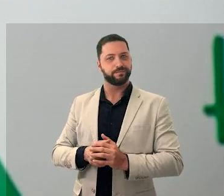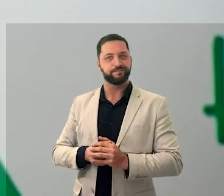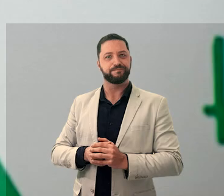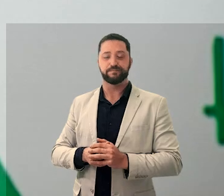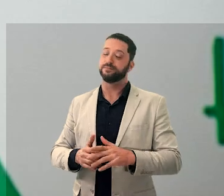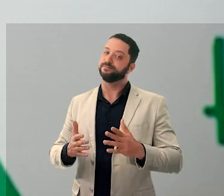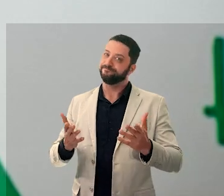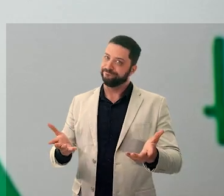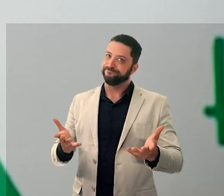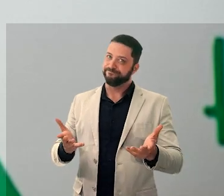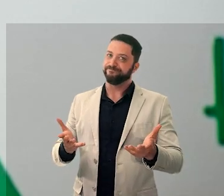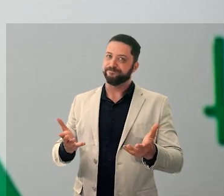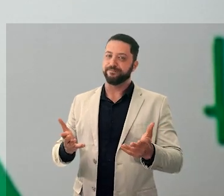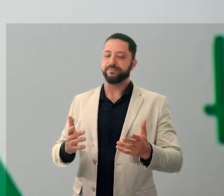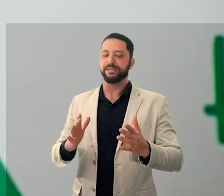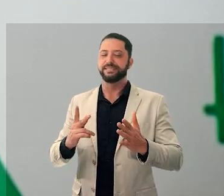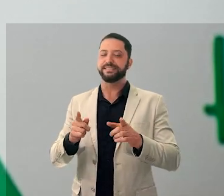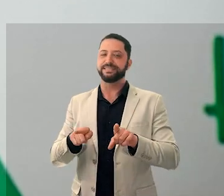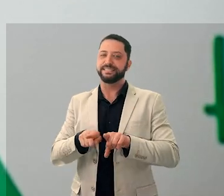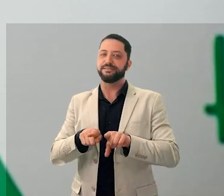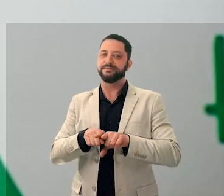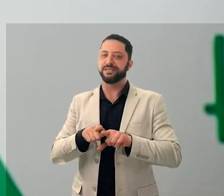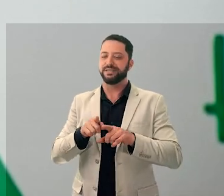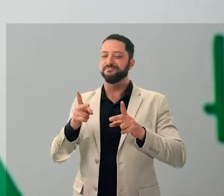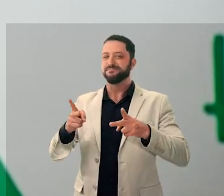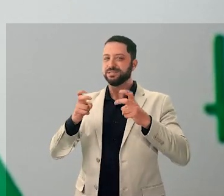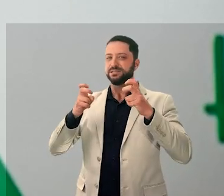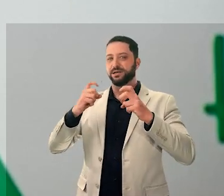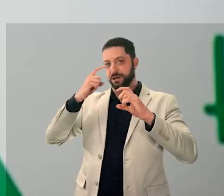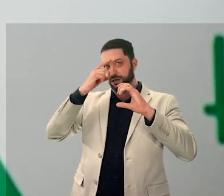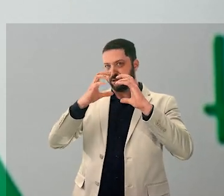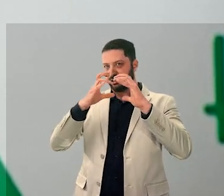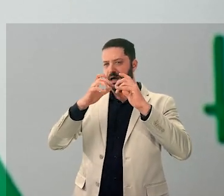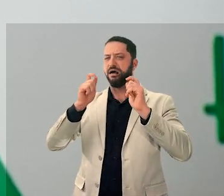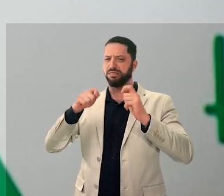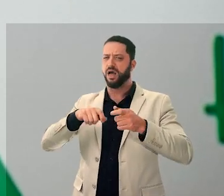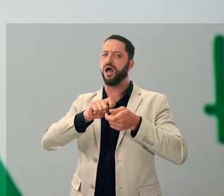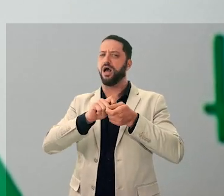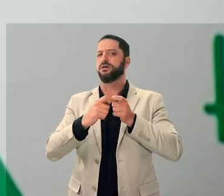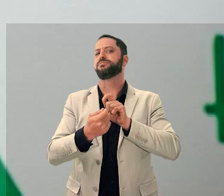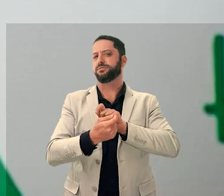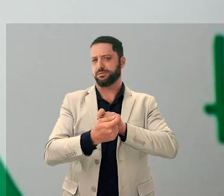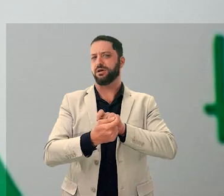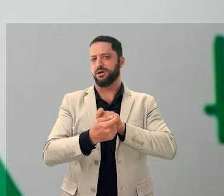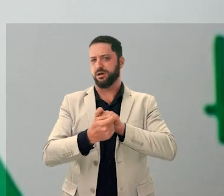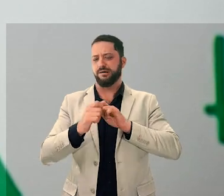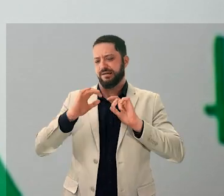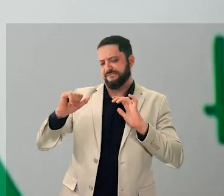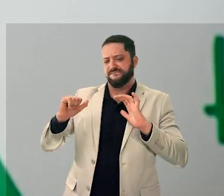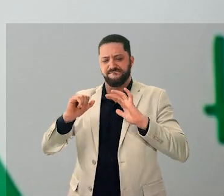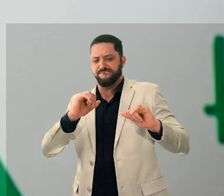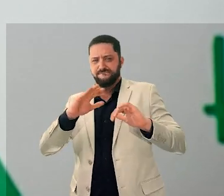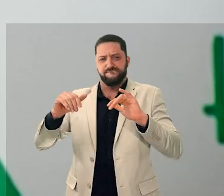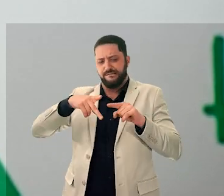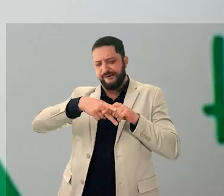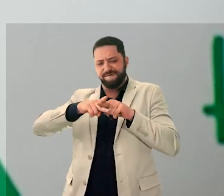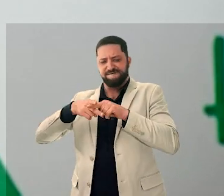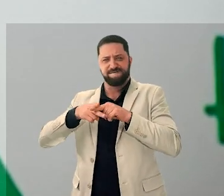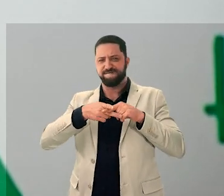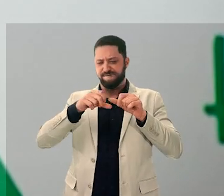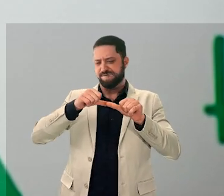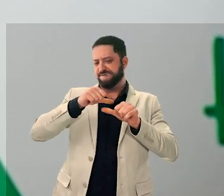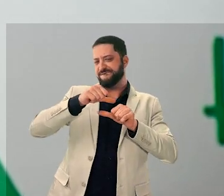sonhos e objetivos. No entanto, também revela que nosso cérebro é adaptável e que com